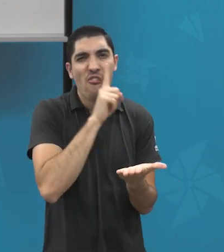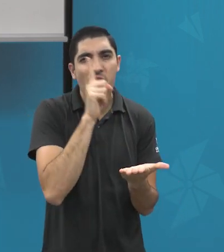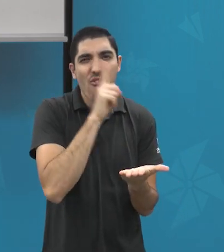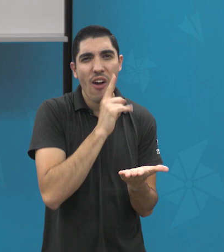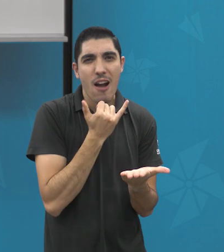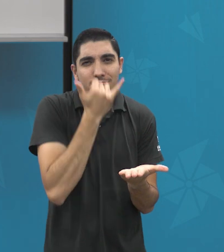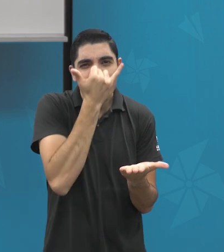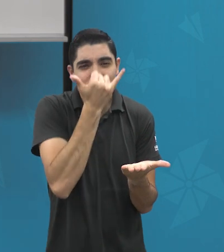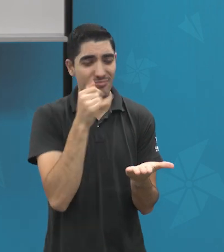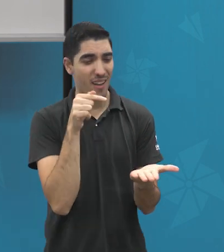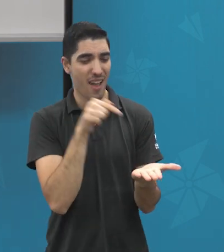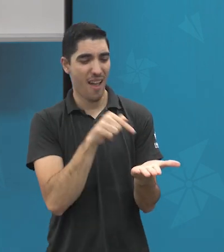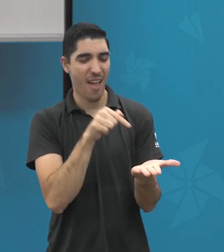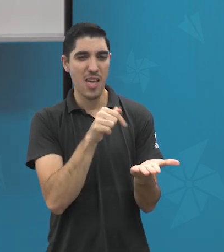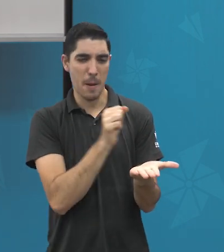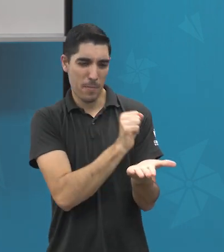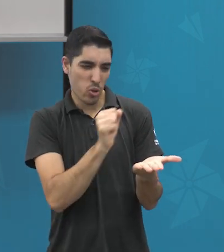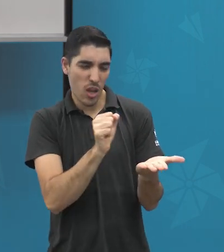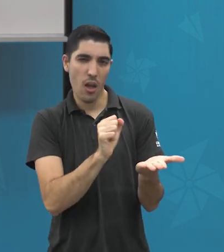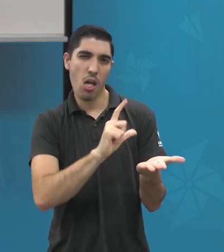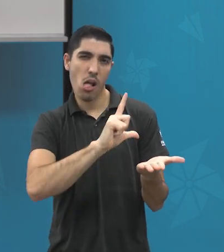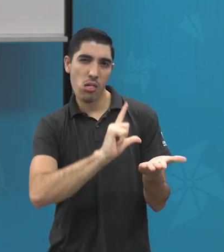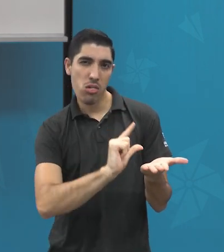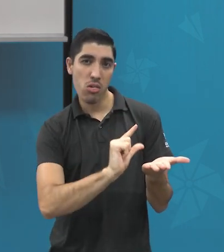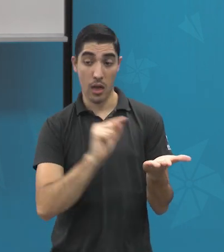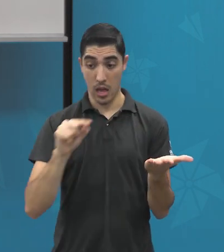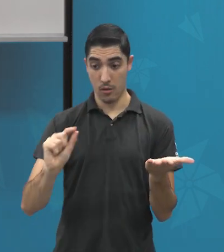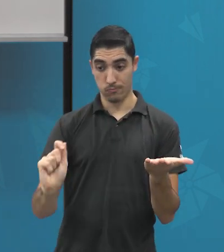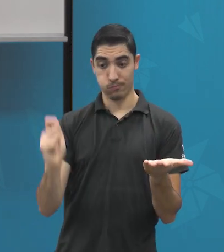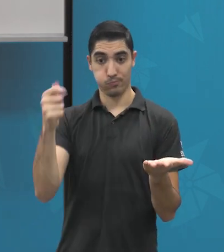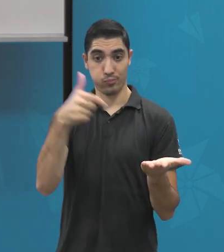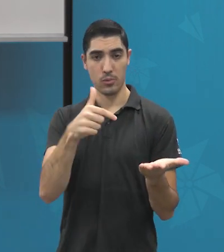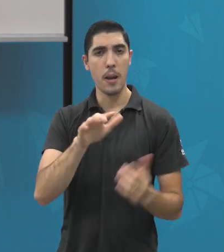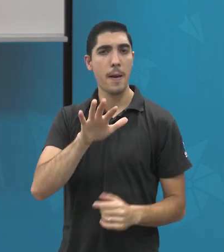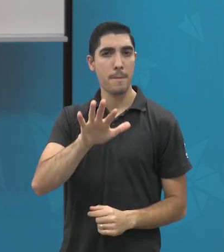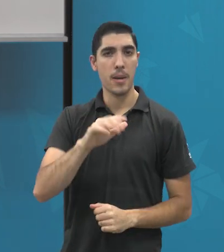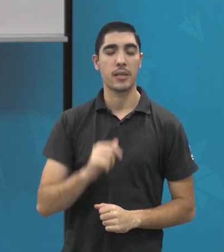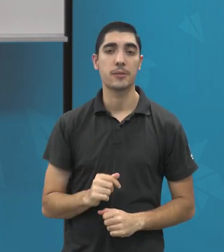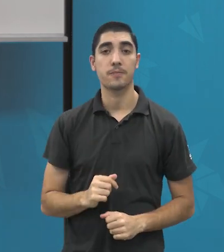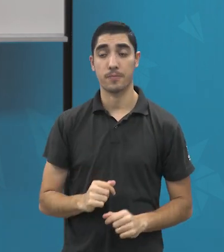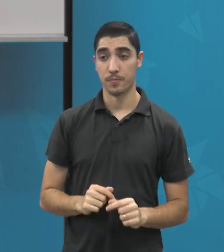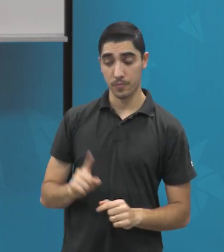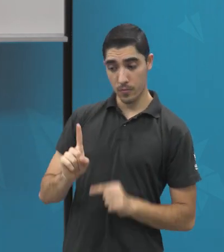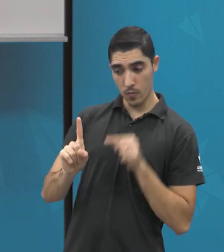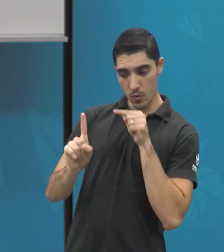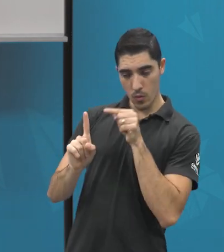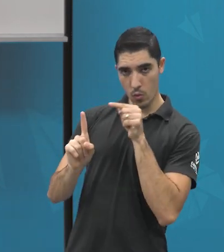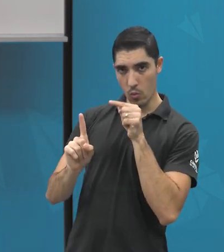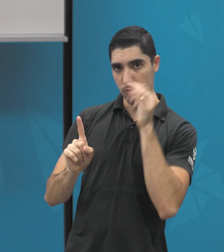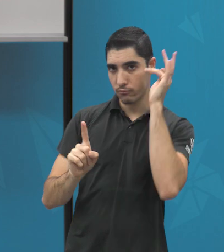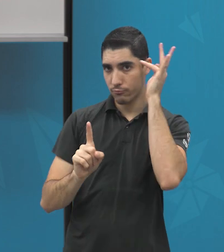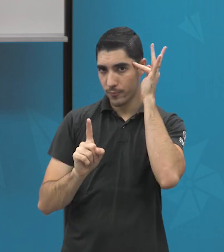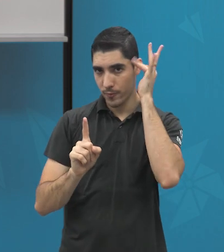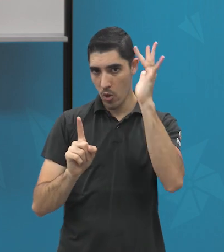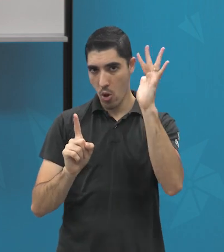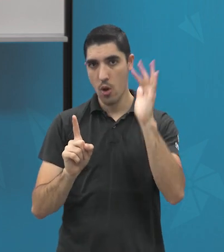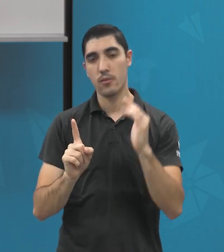Por mais que isso muitas vezes soe agradável para alguns, a verdade é que o John Stuart Mill ele vai dizer